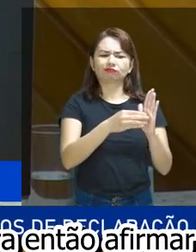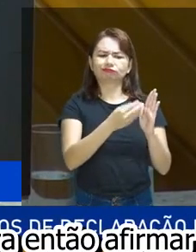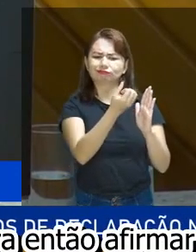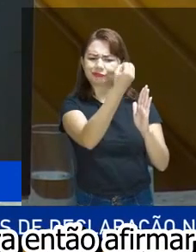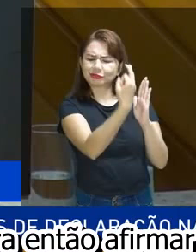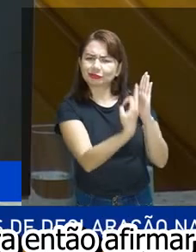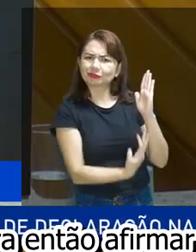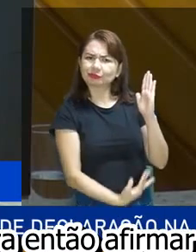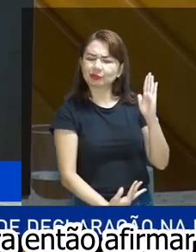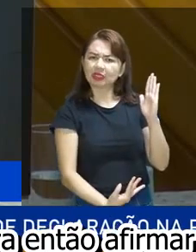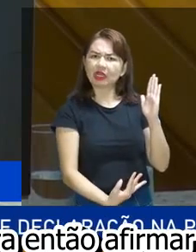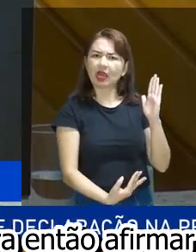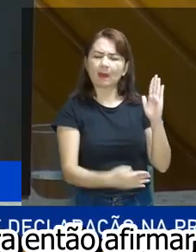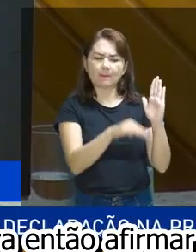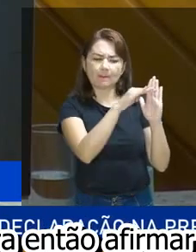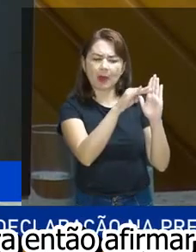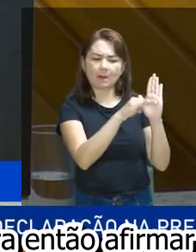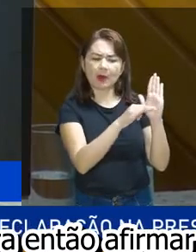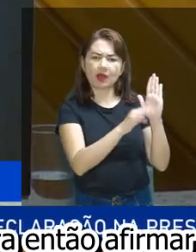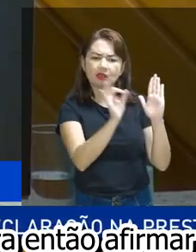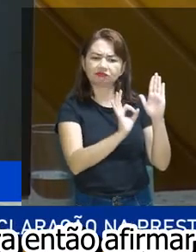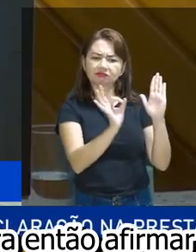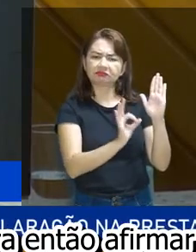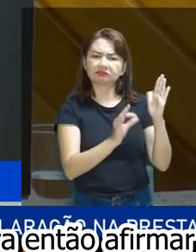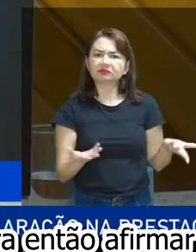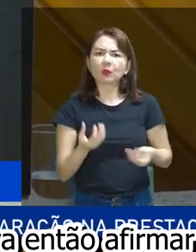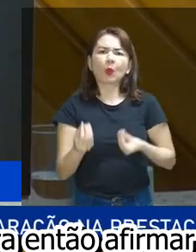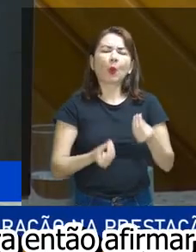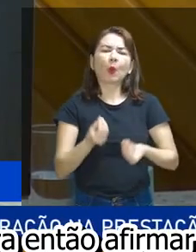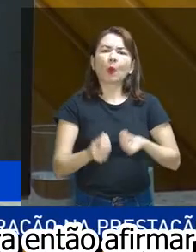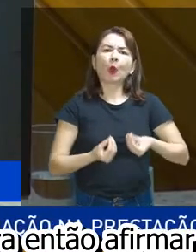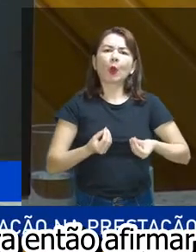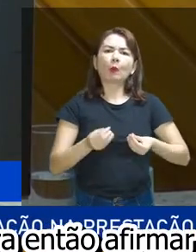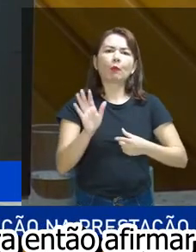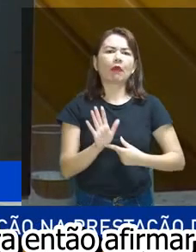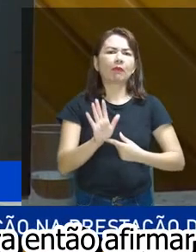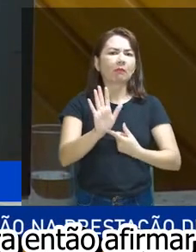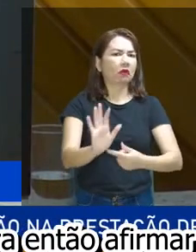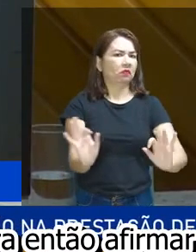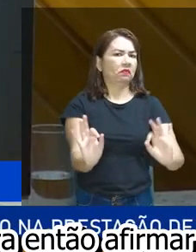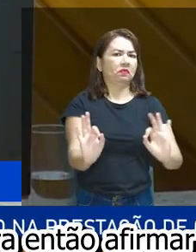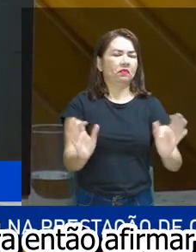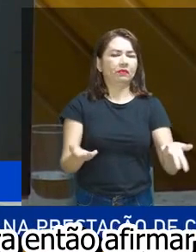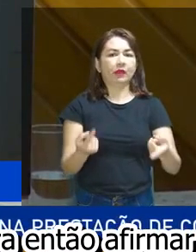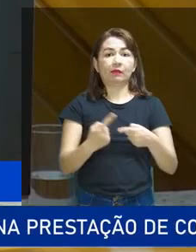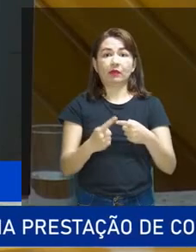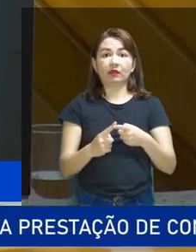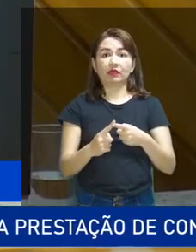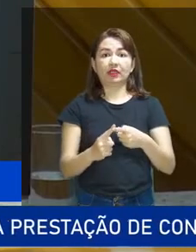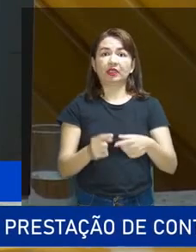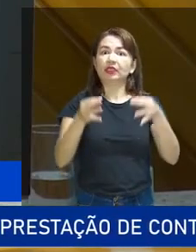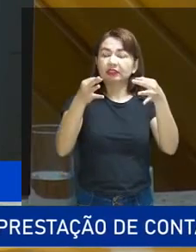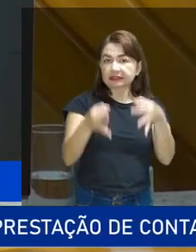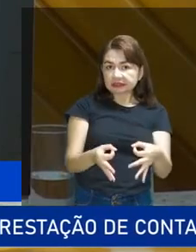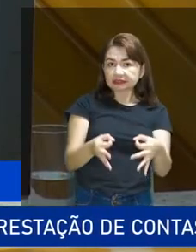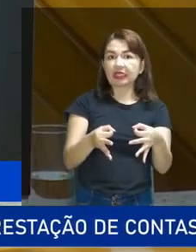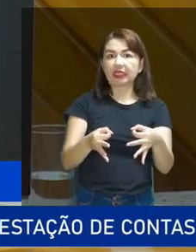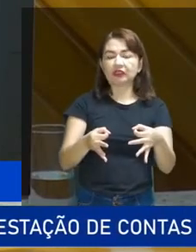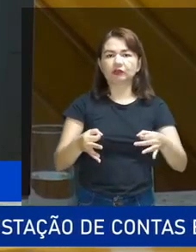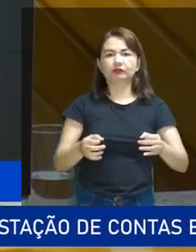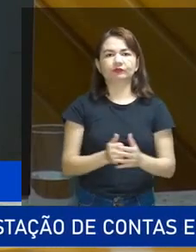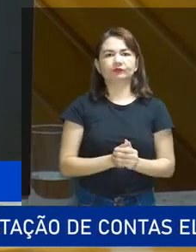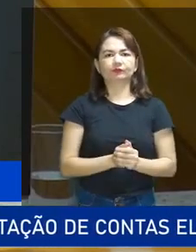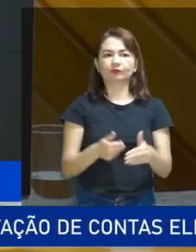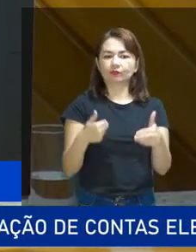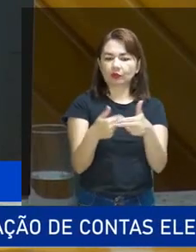absolutos, não quantifica percentual, não expressa valores para, então, afirmar que o numerário da despesa,